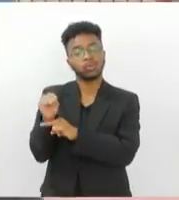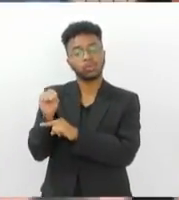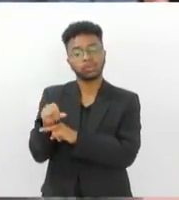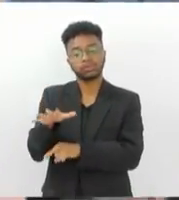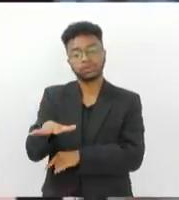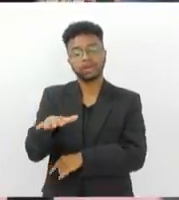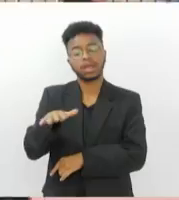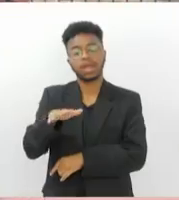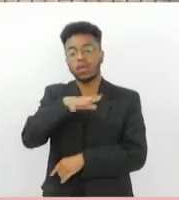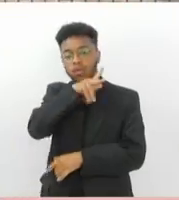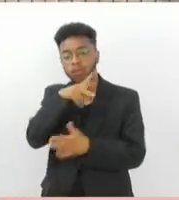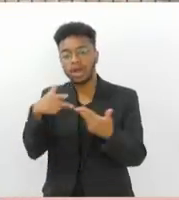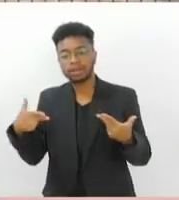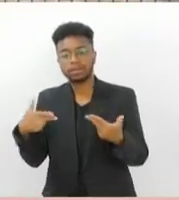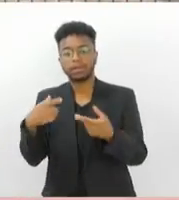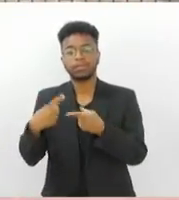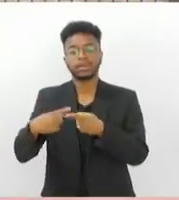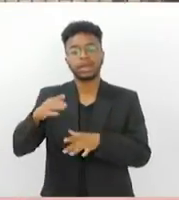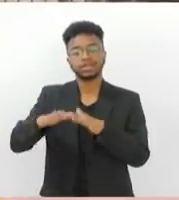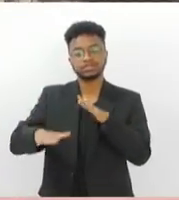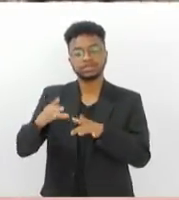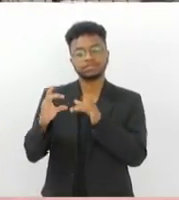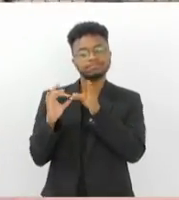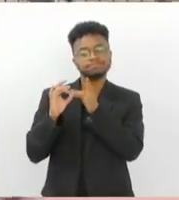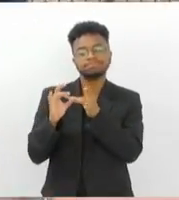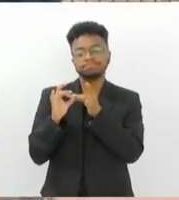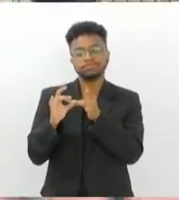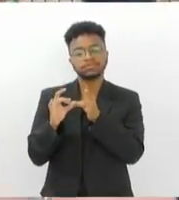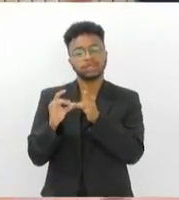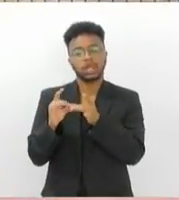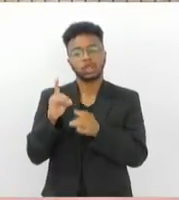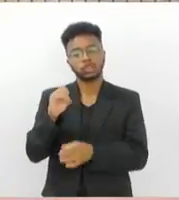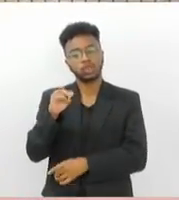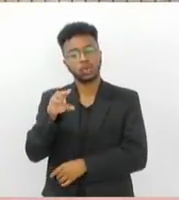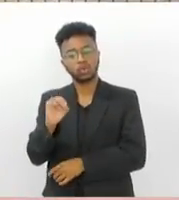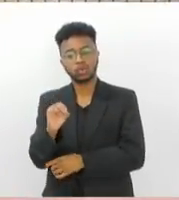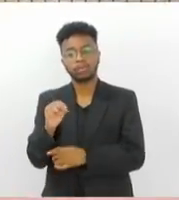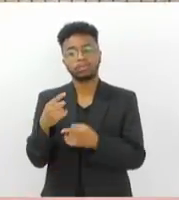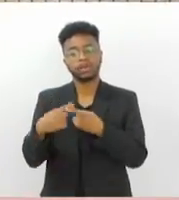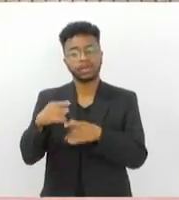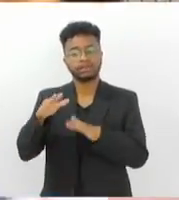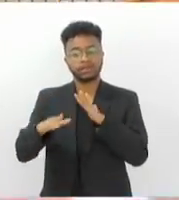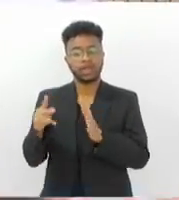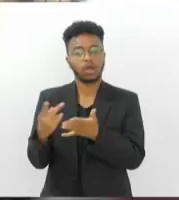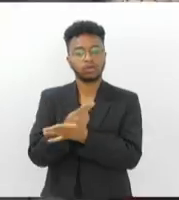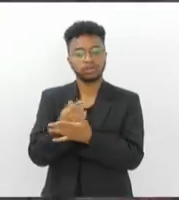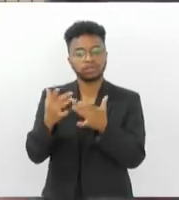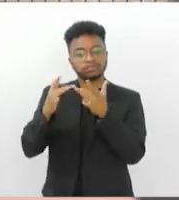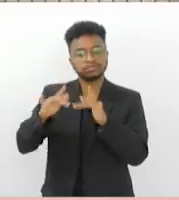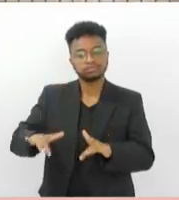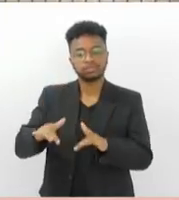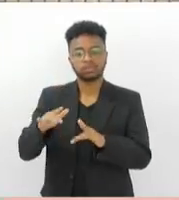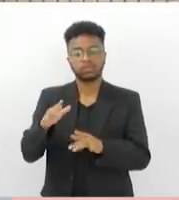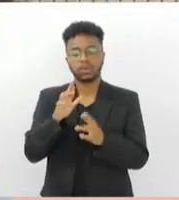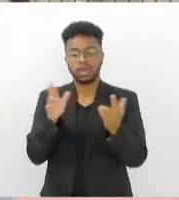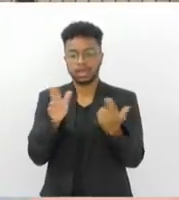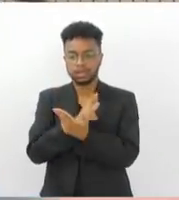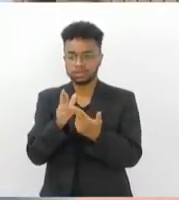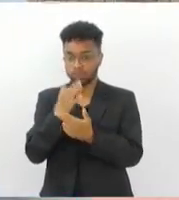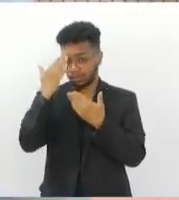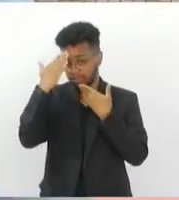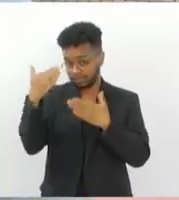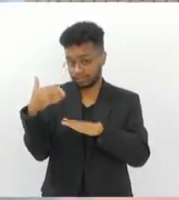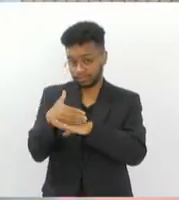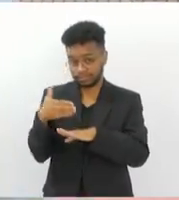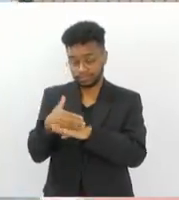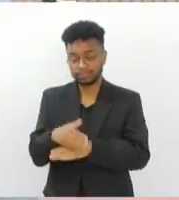de estimação que muitas vezes se apega aos donos Mesmo Diante do término daquele relacionamento obrigado pela participação